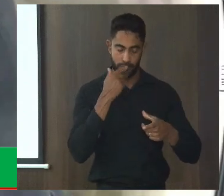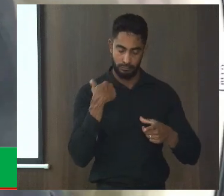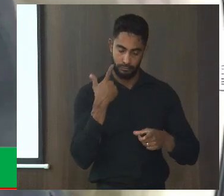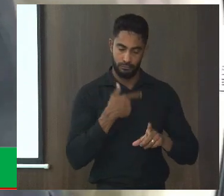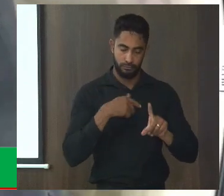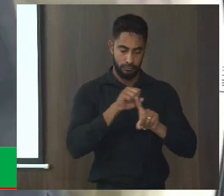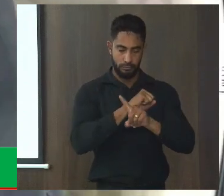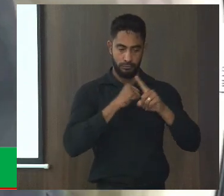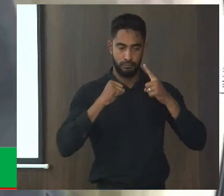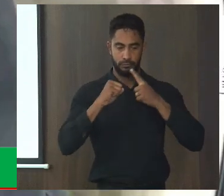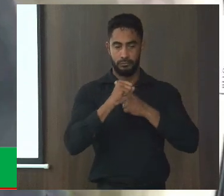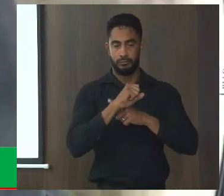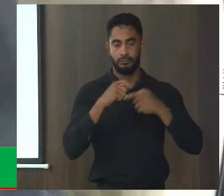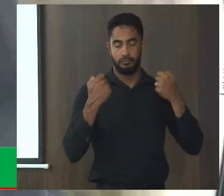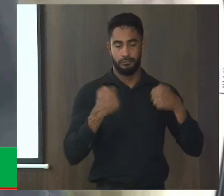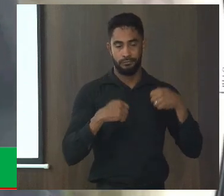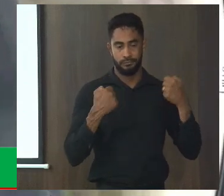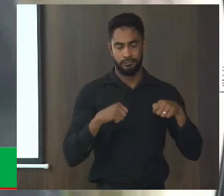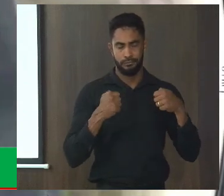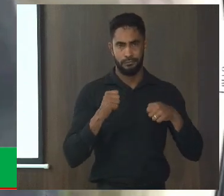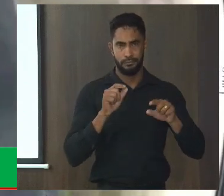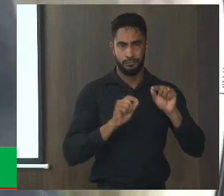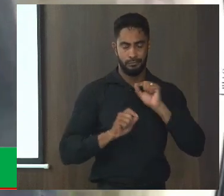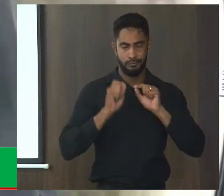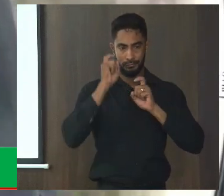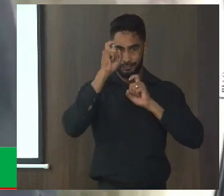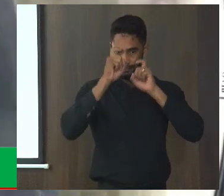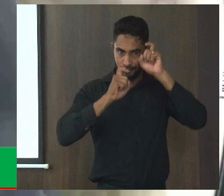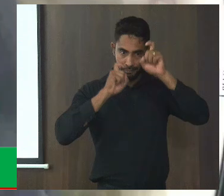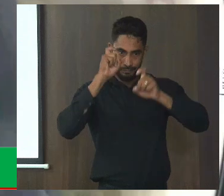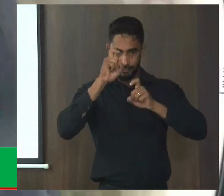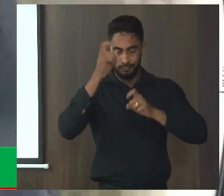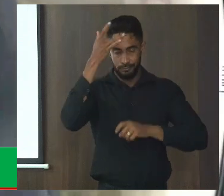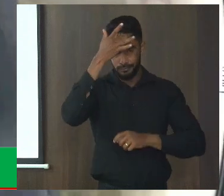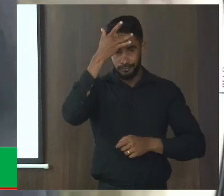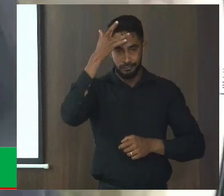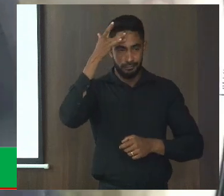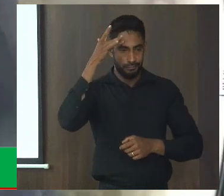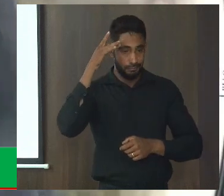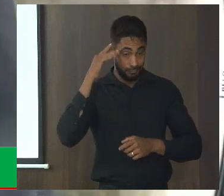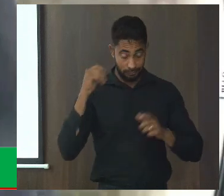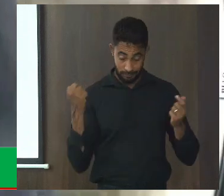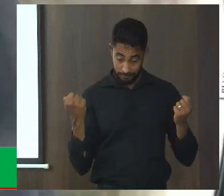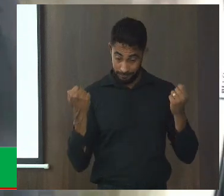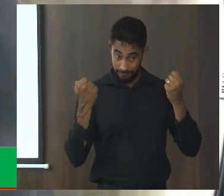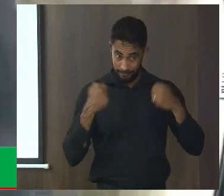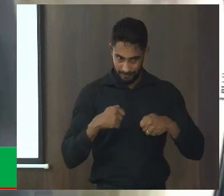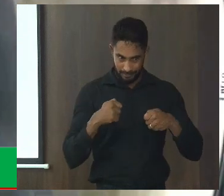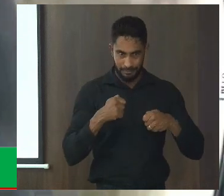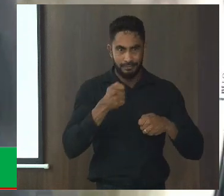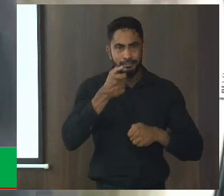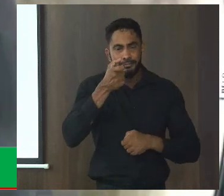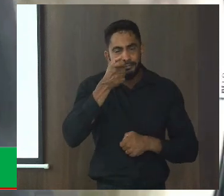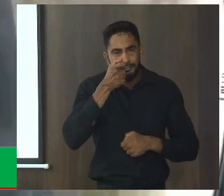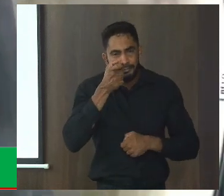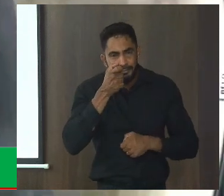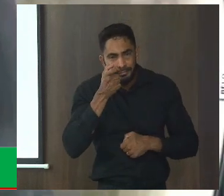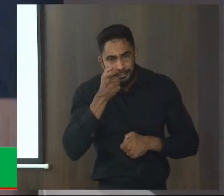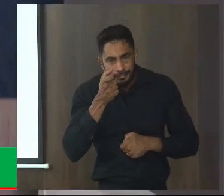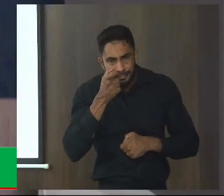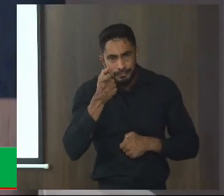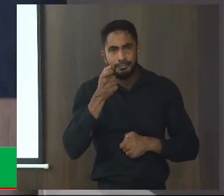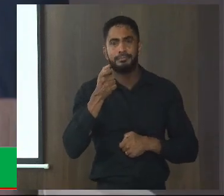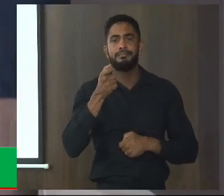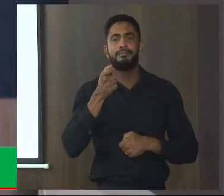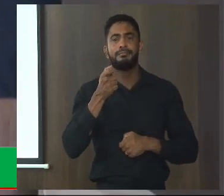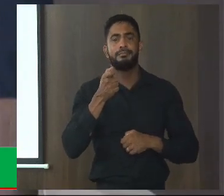sociedade em si, deveríamos tomar mais preocupação de procurar pessoas mais capacitadas para acompanhá-lo, né, para acompanhar